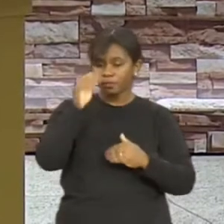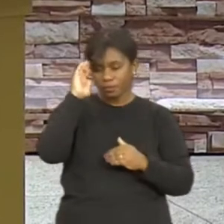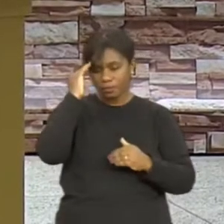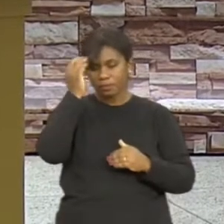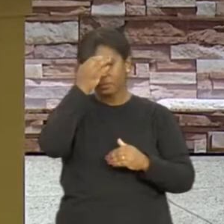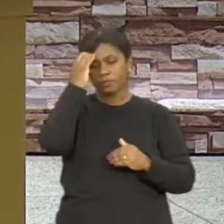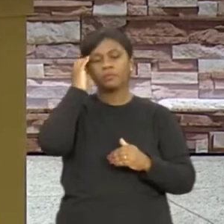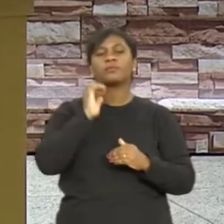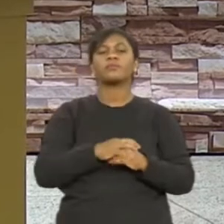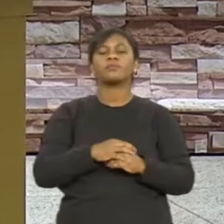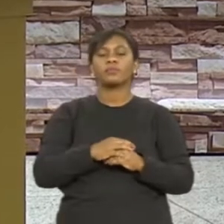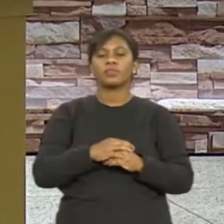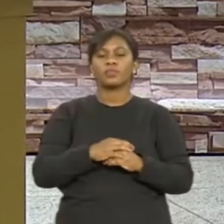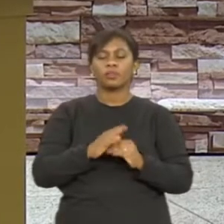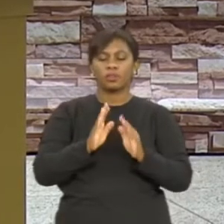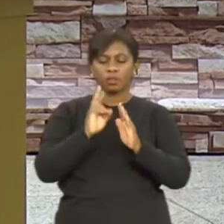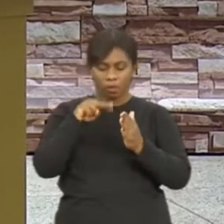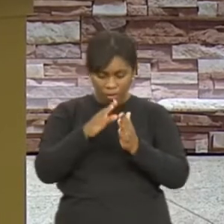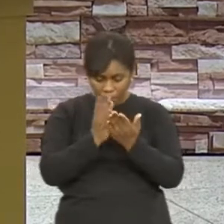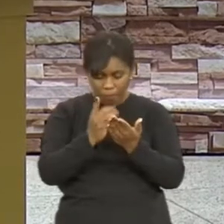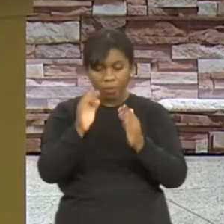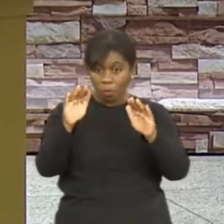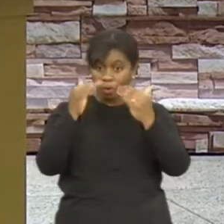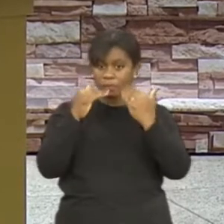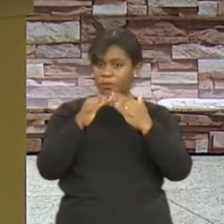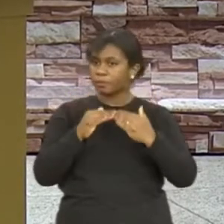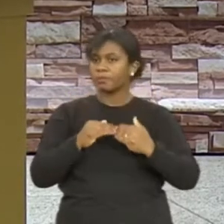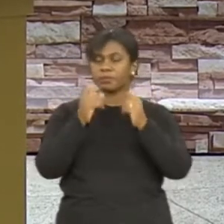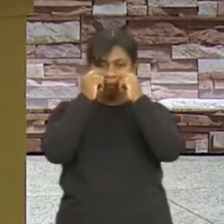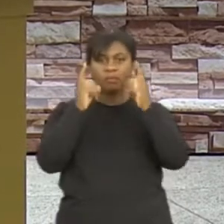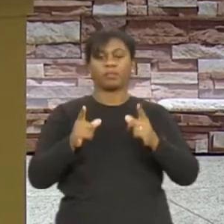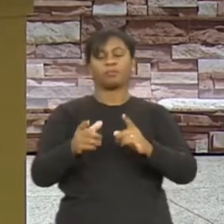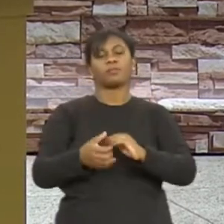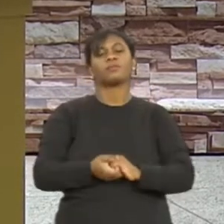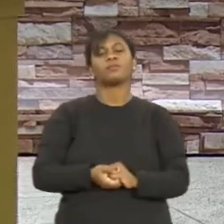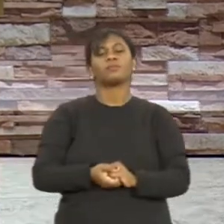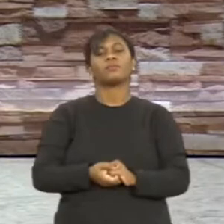entender. Não olhe agora para a Bíblia, olhe bem para mim e preste atenção.